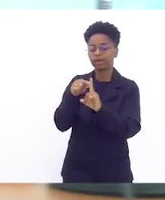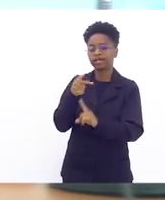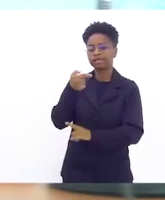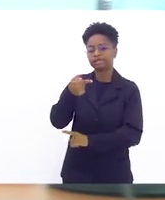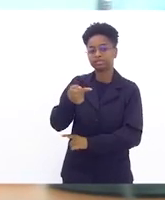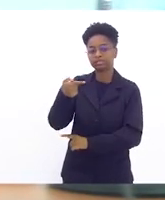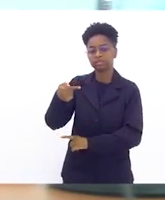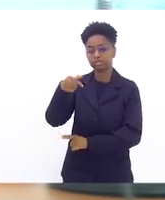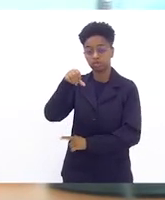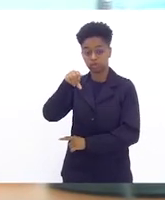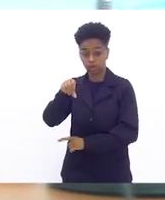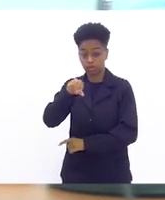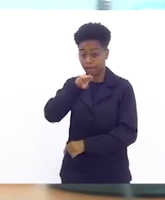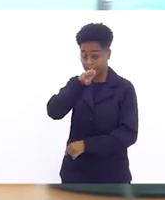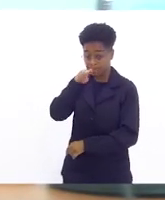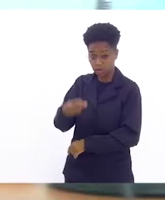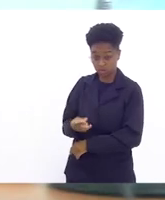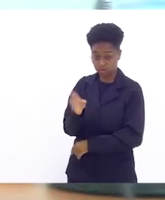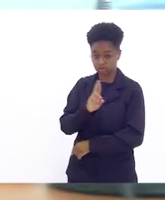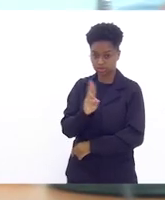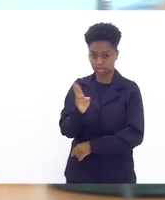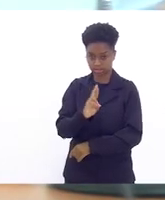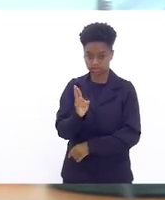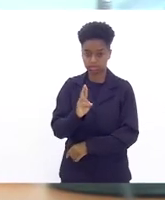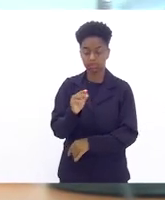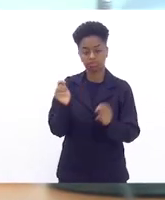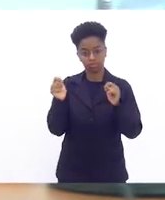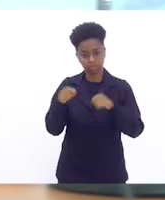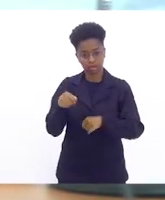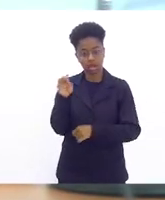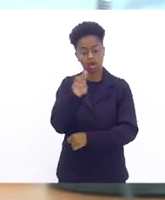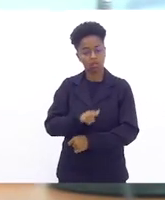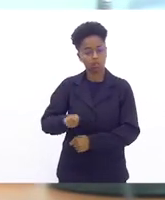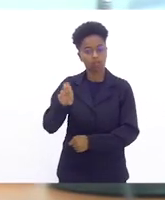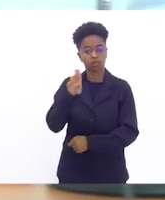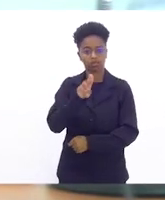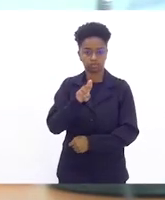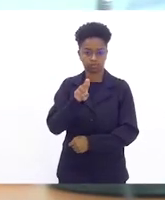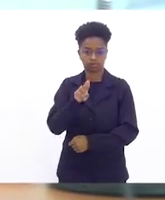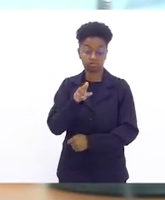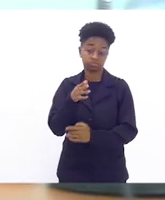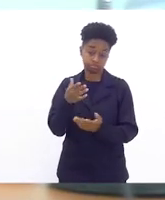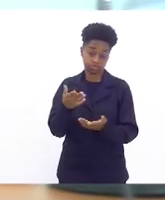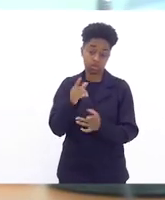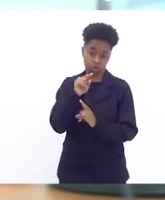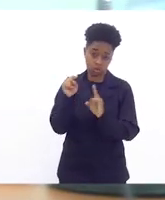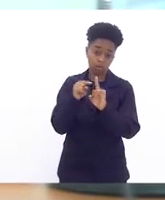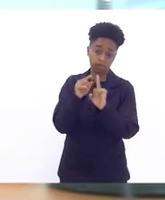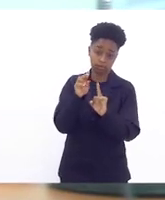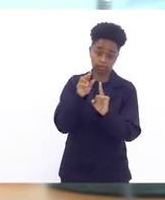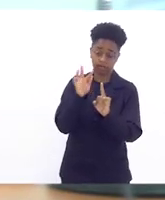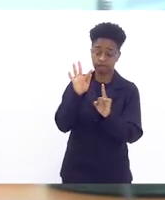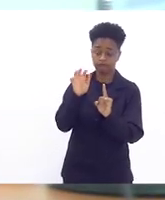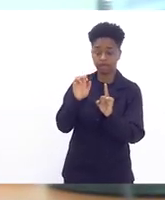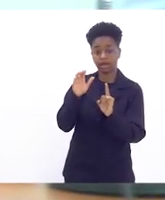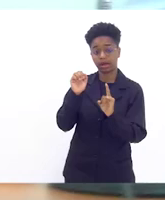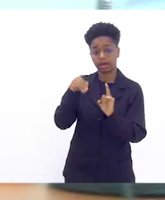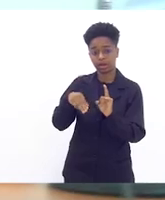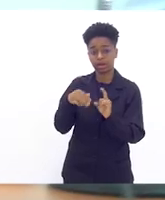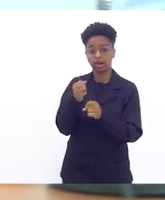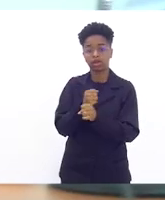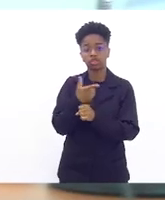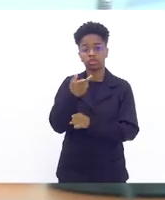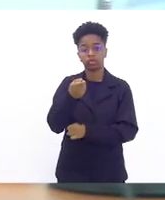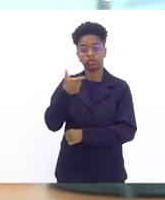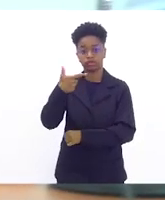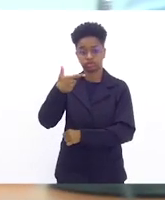milhões de reais para serem utilizados aqui ou seja de previsão para o fecan em 2024